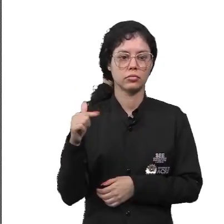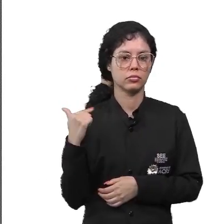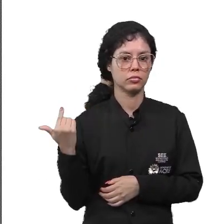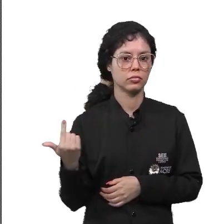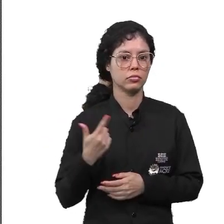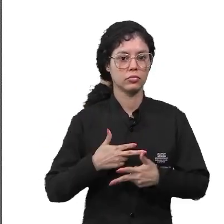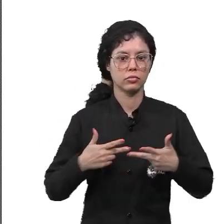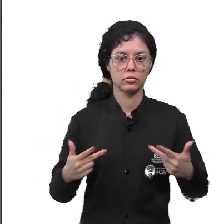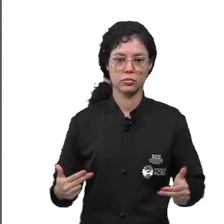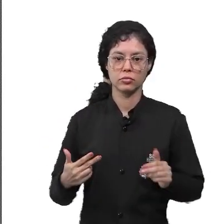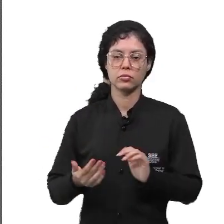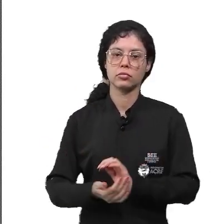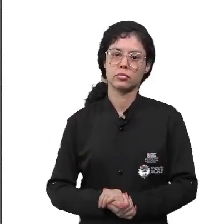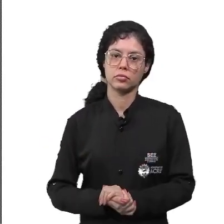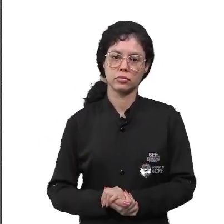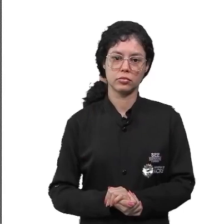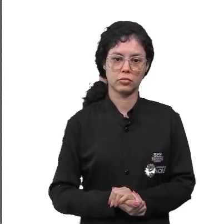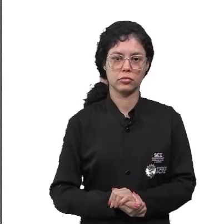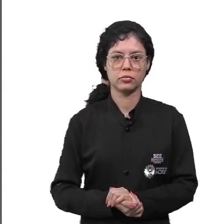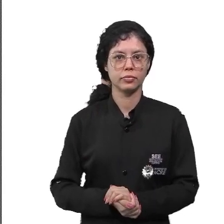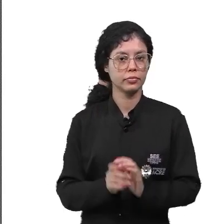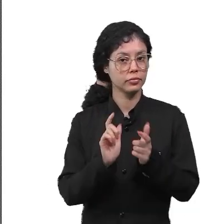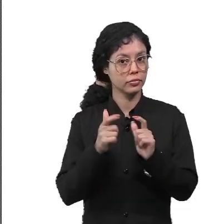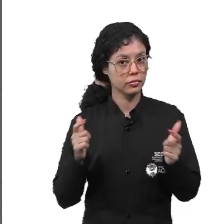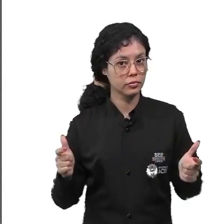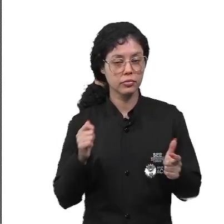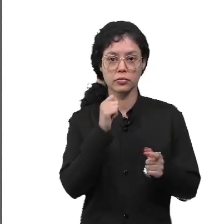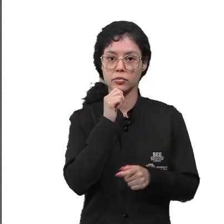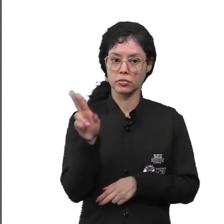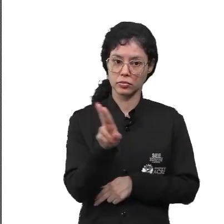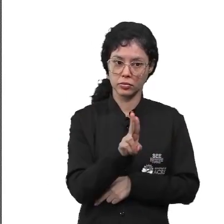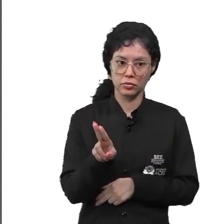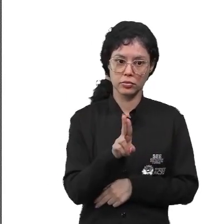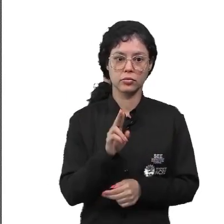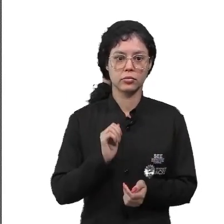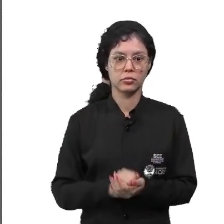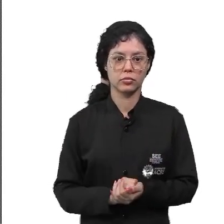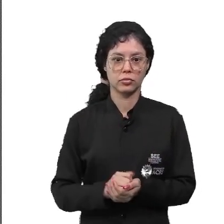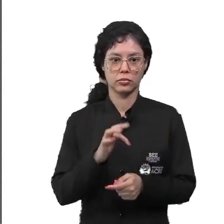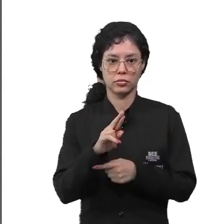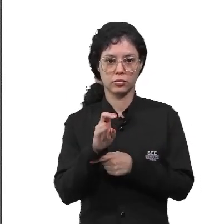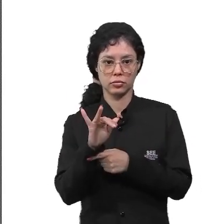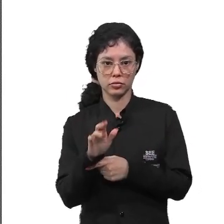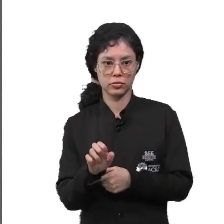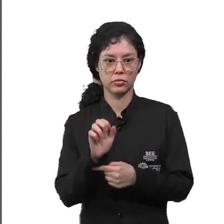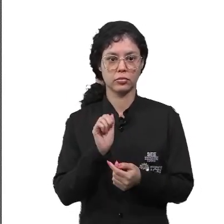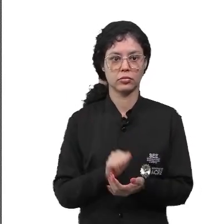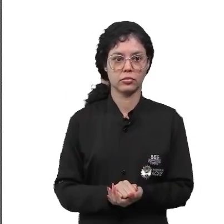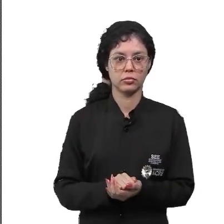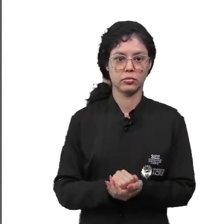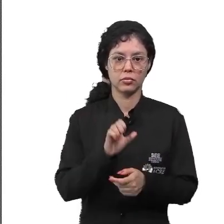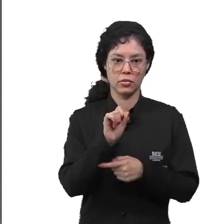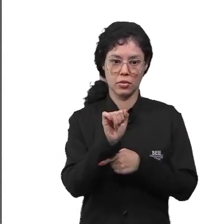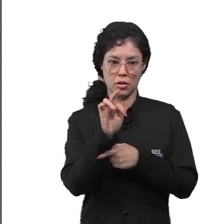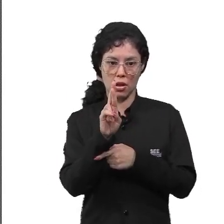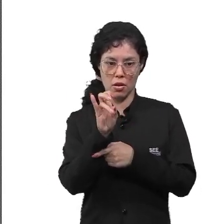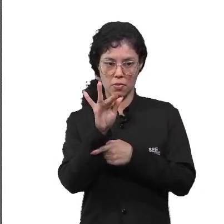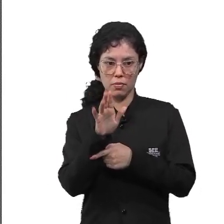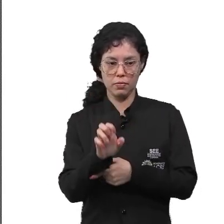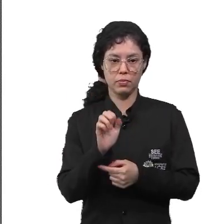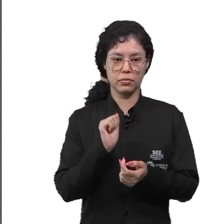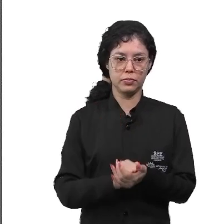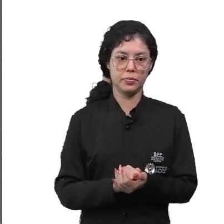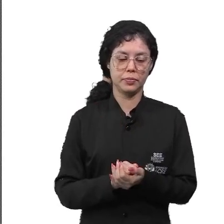outras coisas. Aí nós temos grandes nomes como Nietzsche, Freud, Heidegger, Sartre,